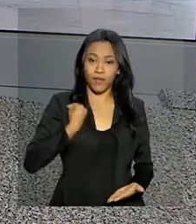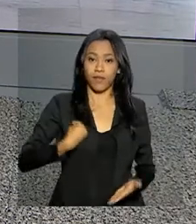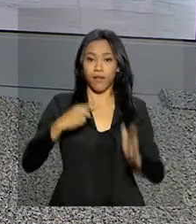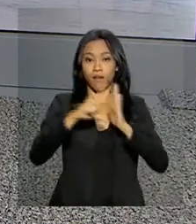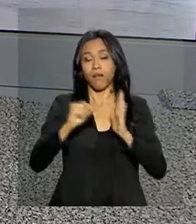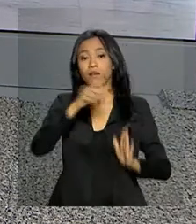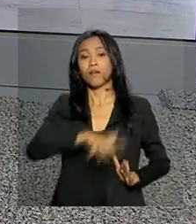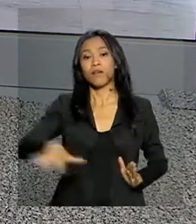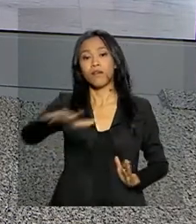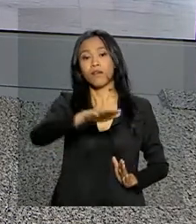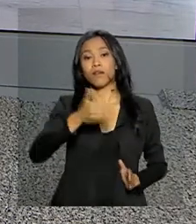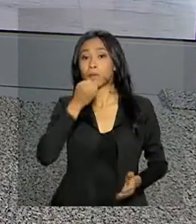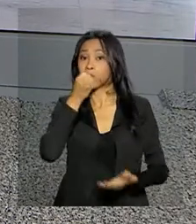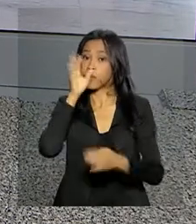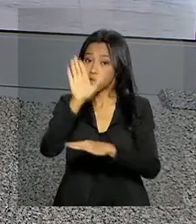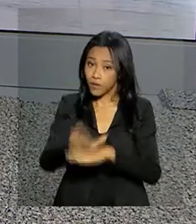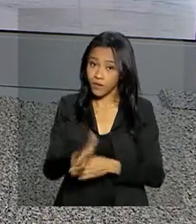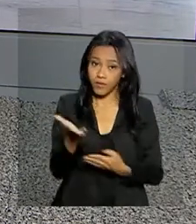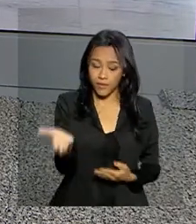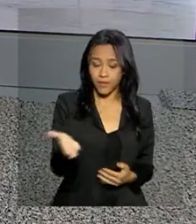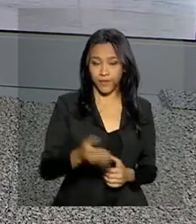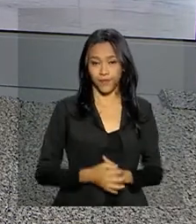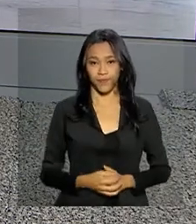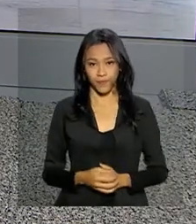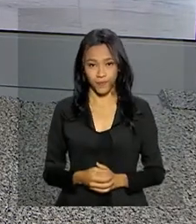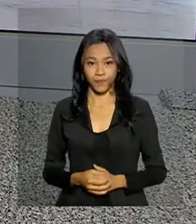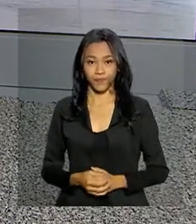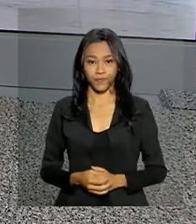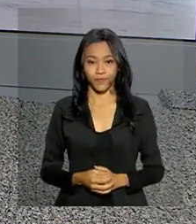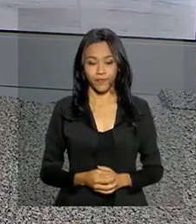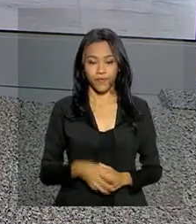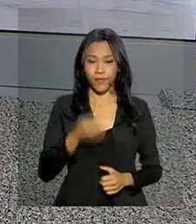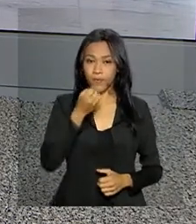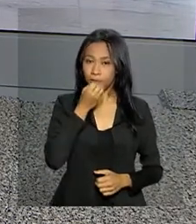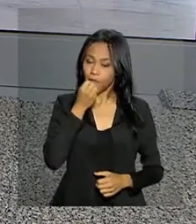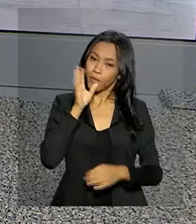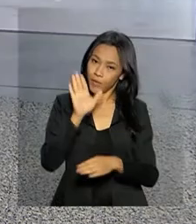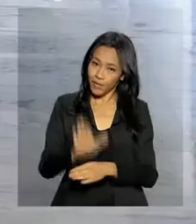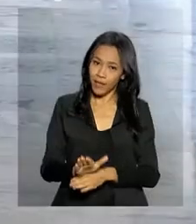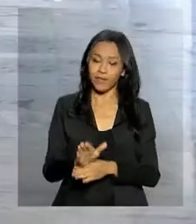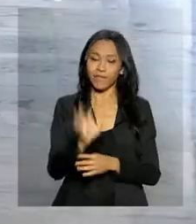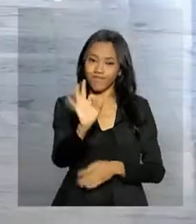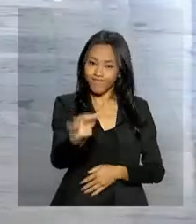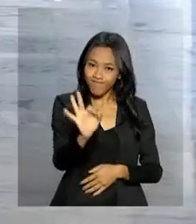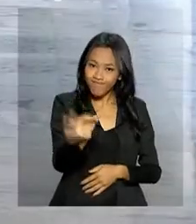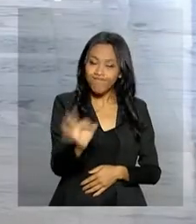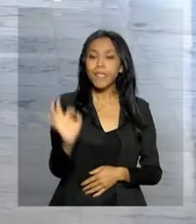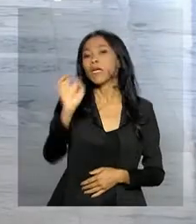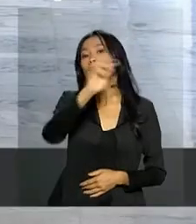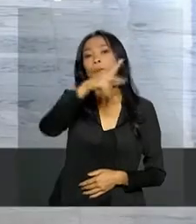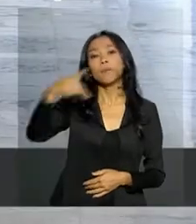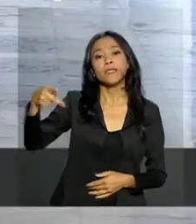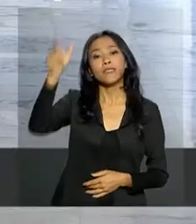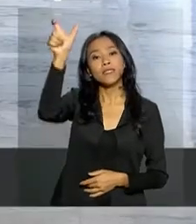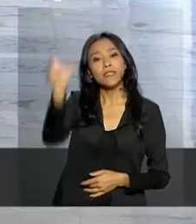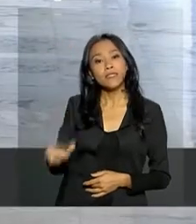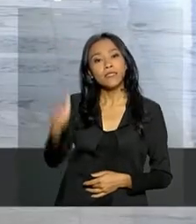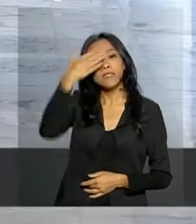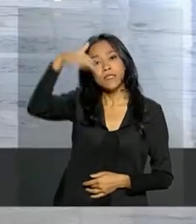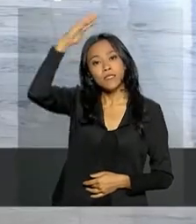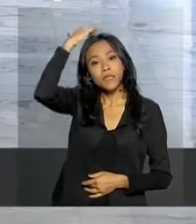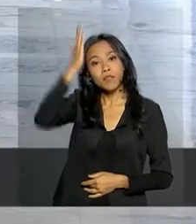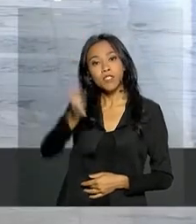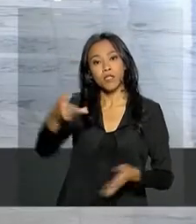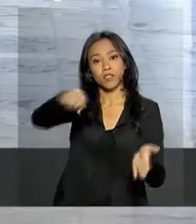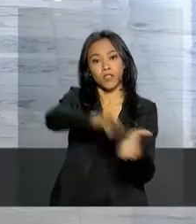planalto boa tarde cleide boa tarde renato é isso mesmo o presidente michel temer já está no brasil e